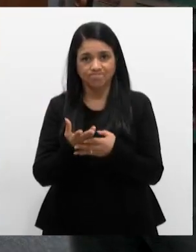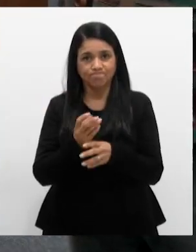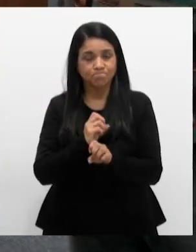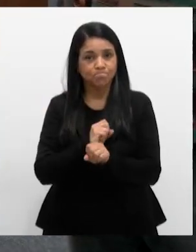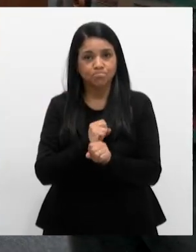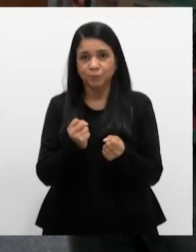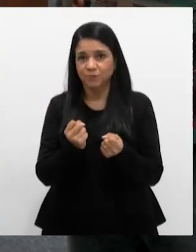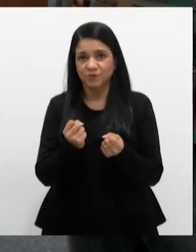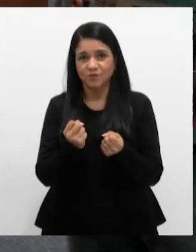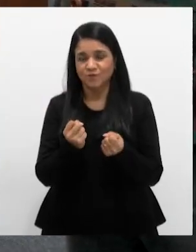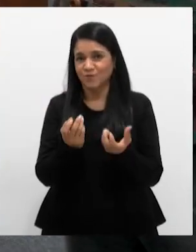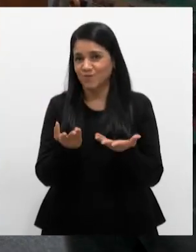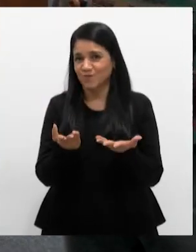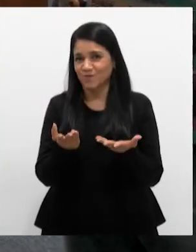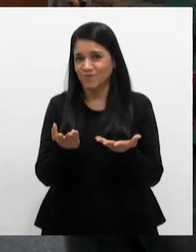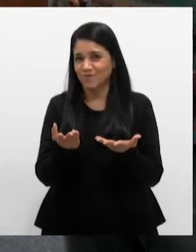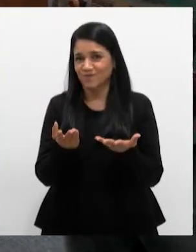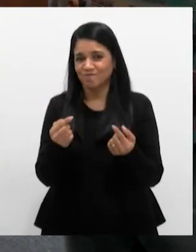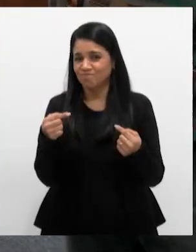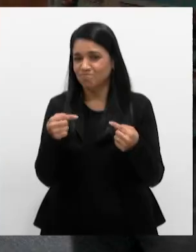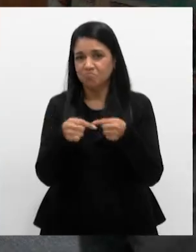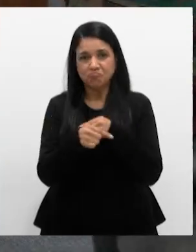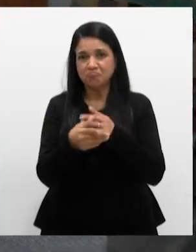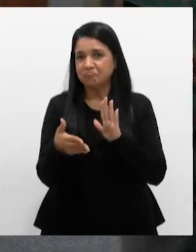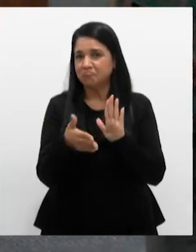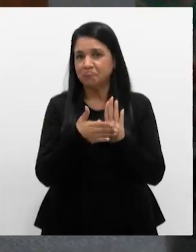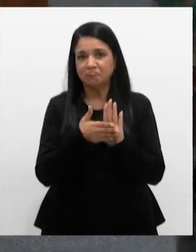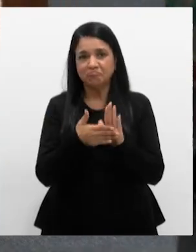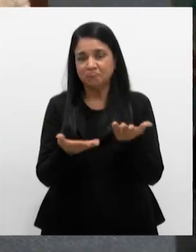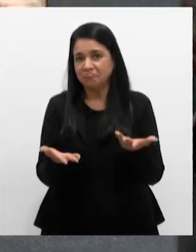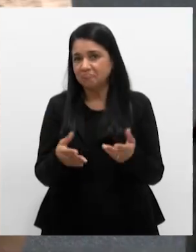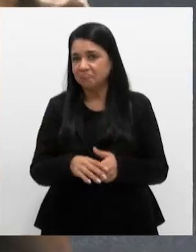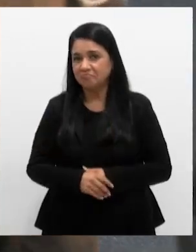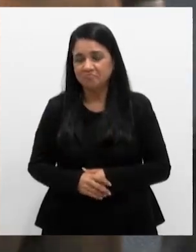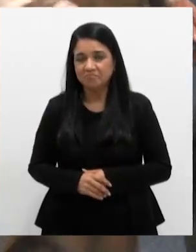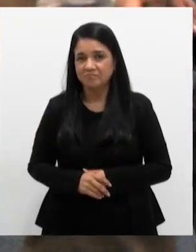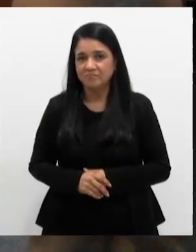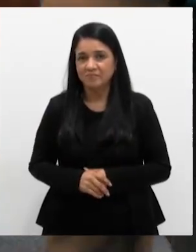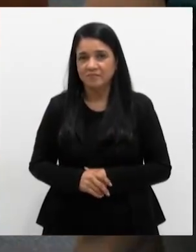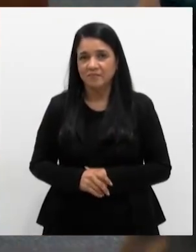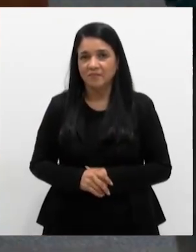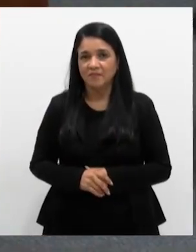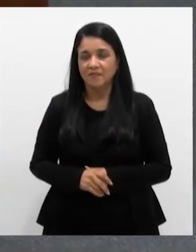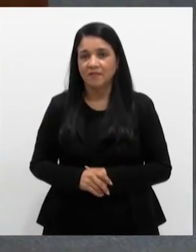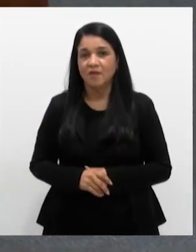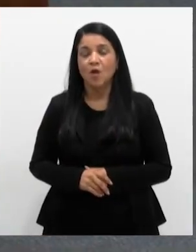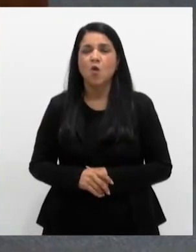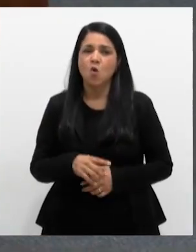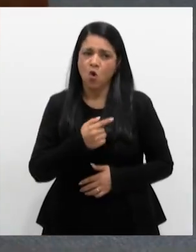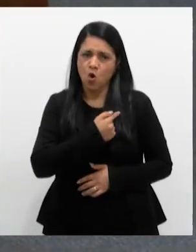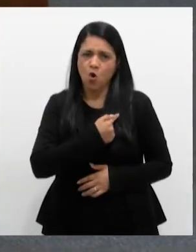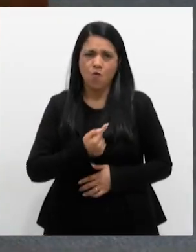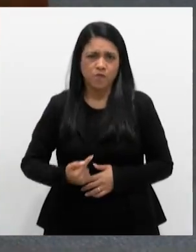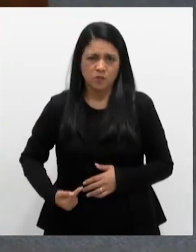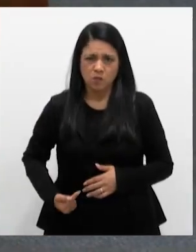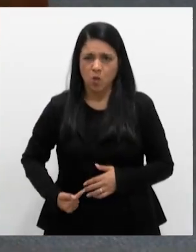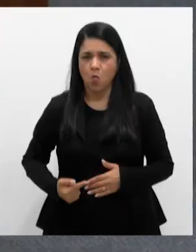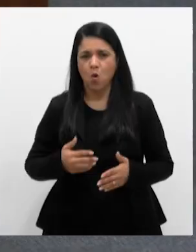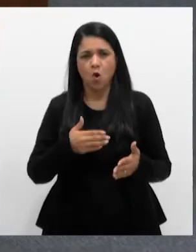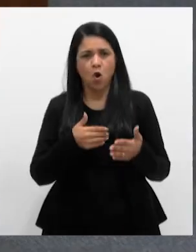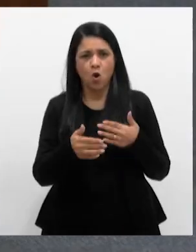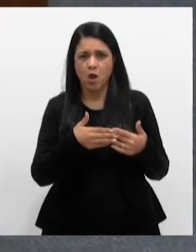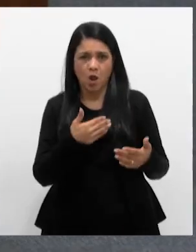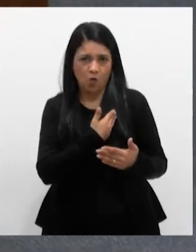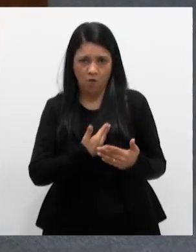torna absolutamente fora de propósito. É claro que o governador, qualquer um, quando